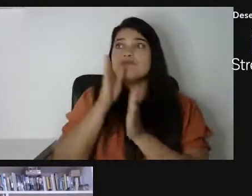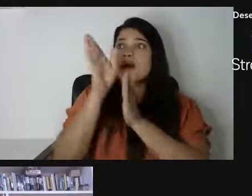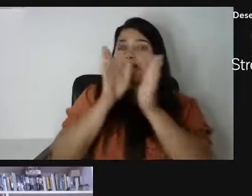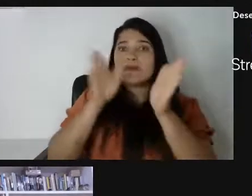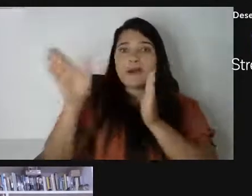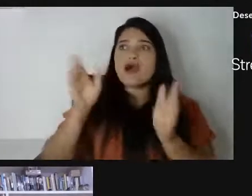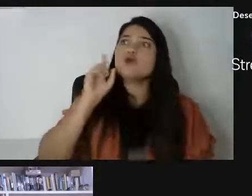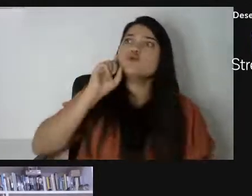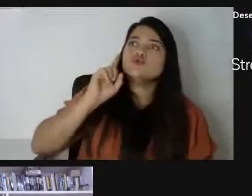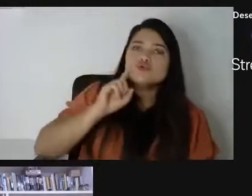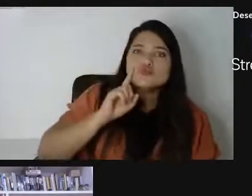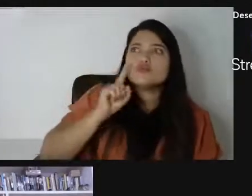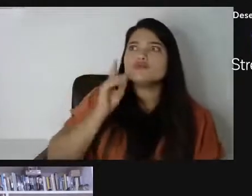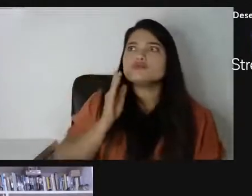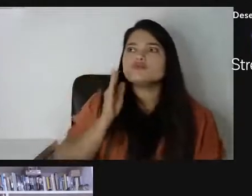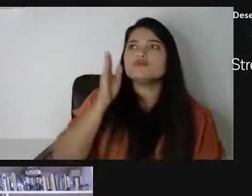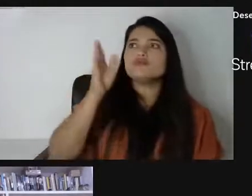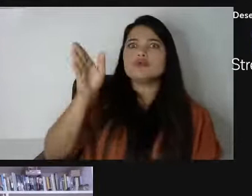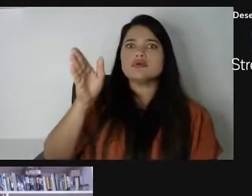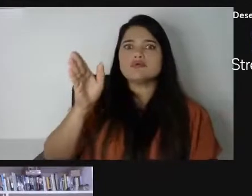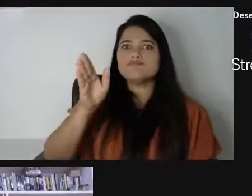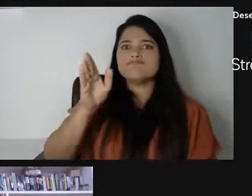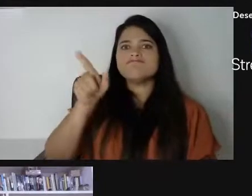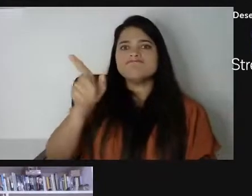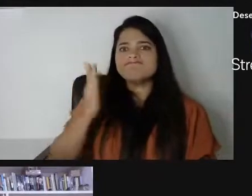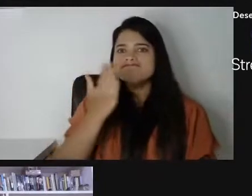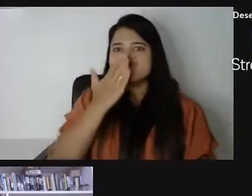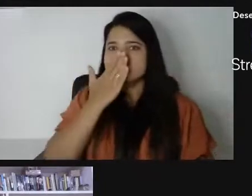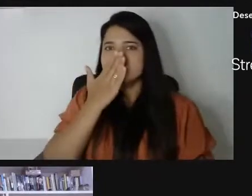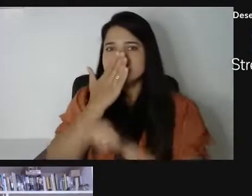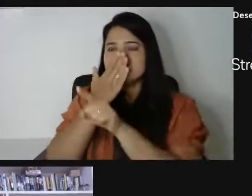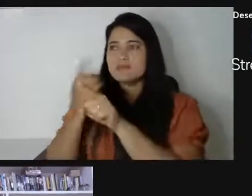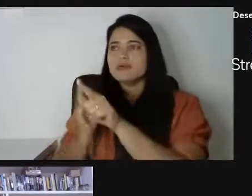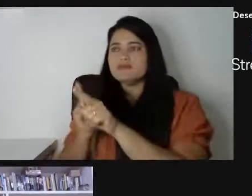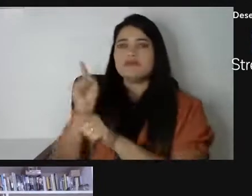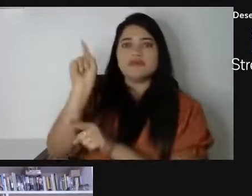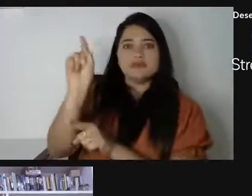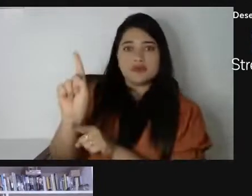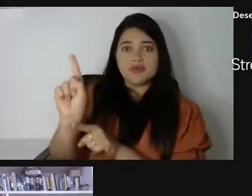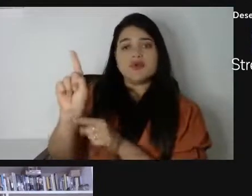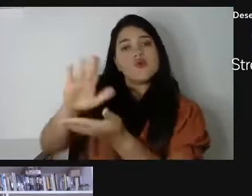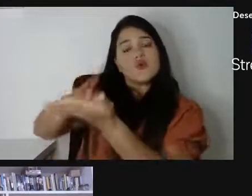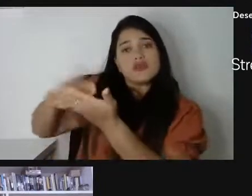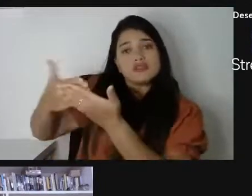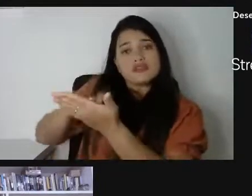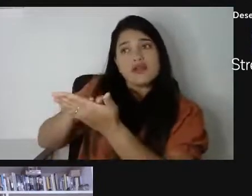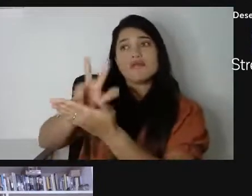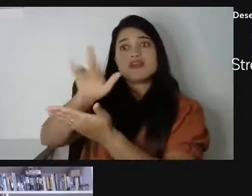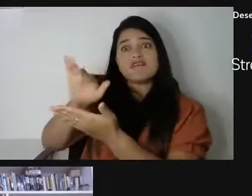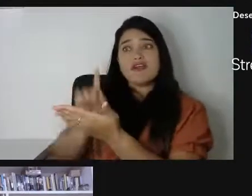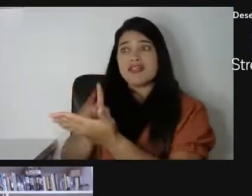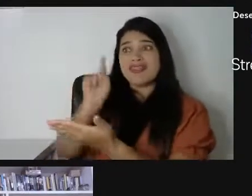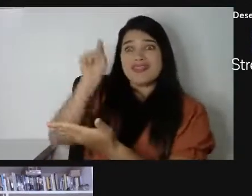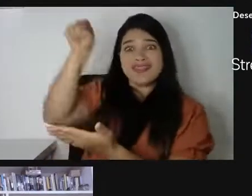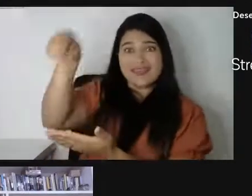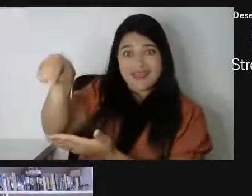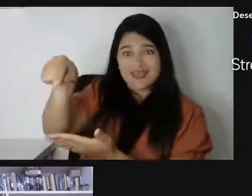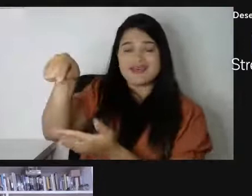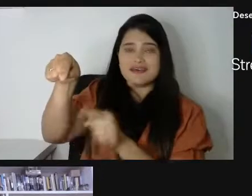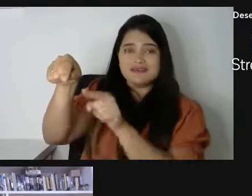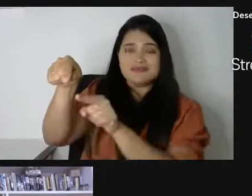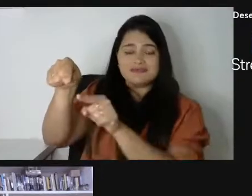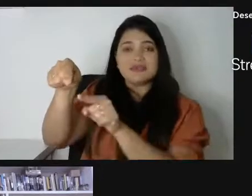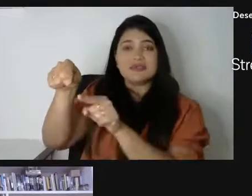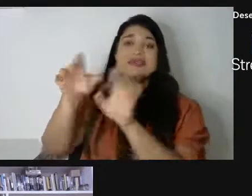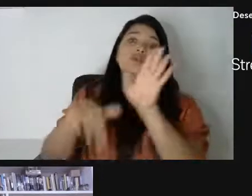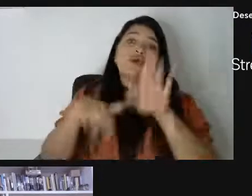exemplo, o surdo ele vai ser silenciado, é a voz do intérprete que, a partir dessa participatividade, vai dar voz. Então, às